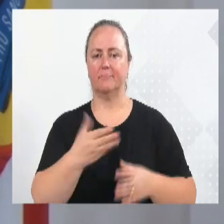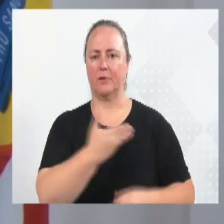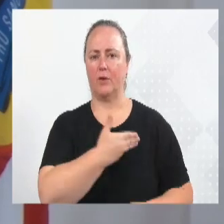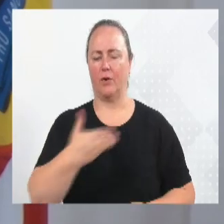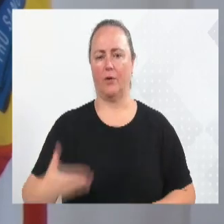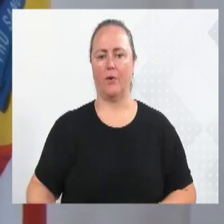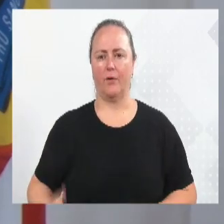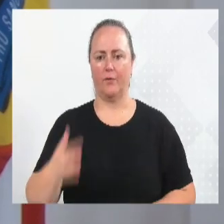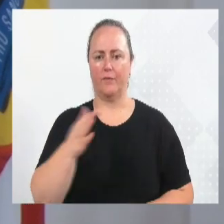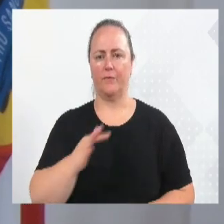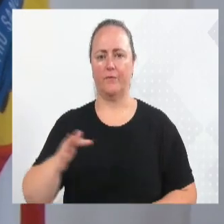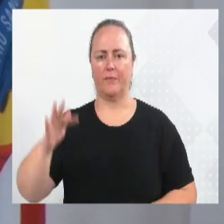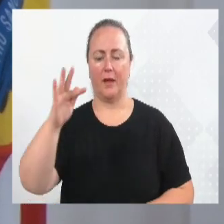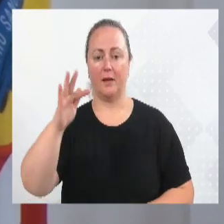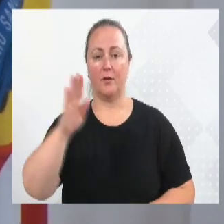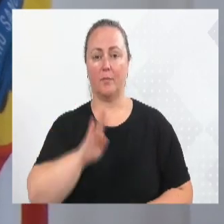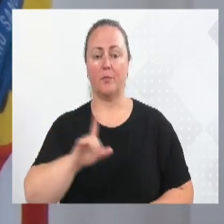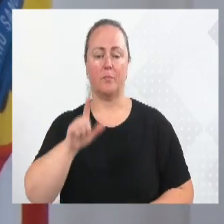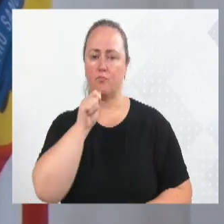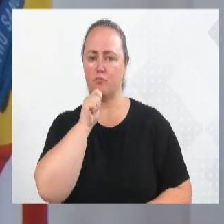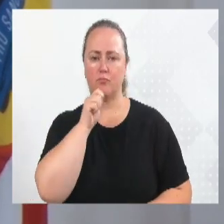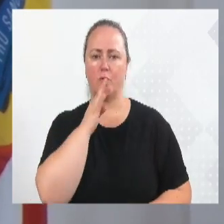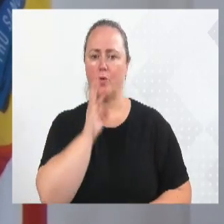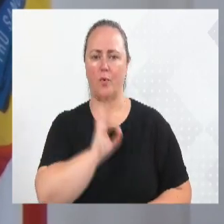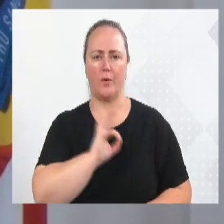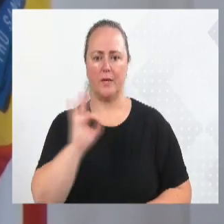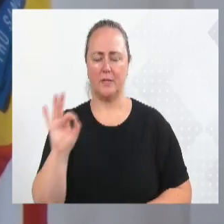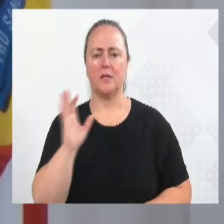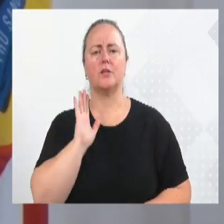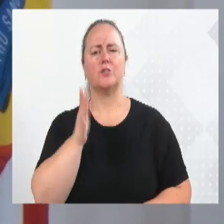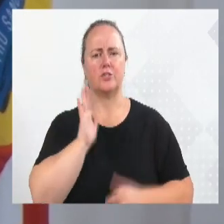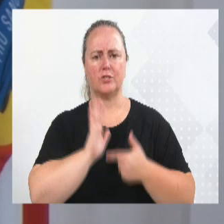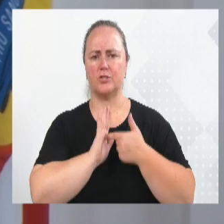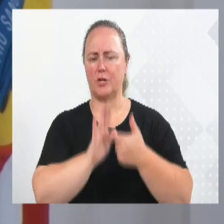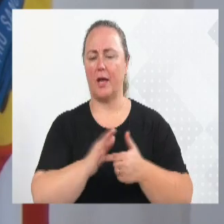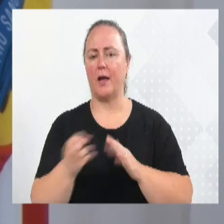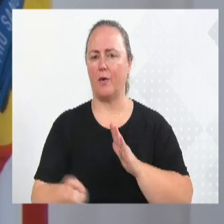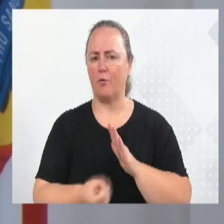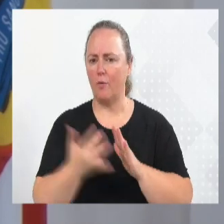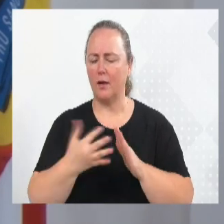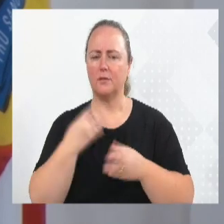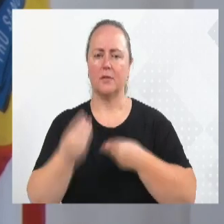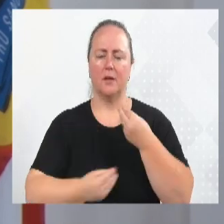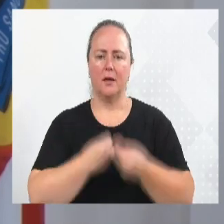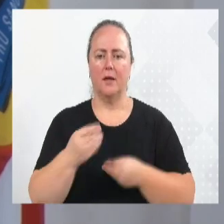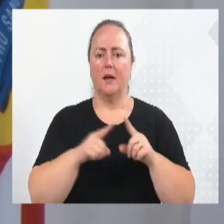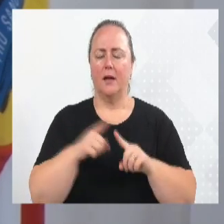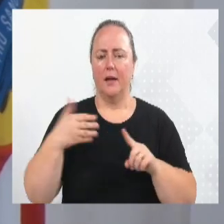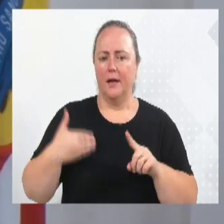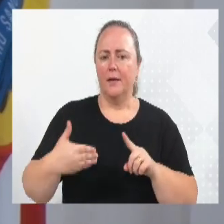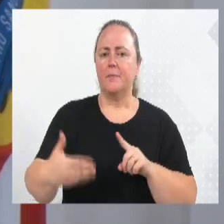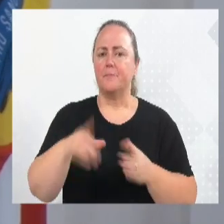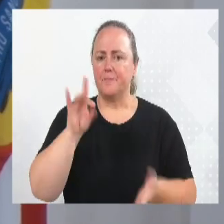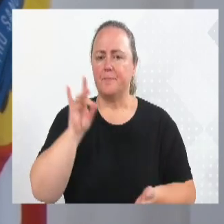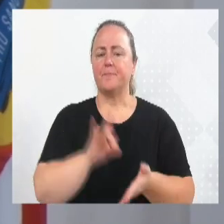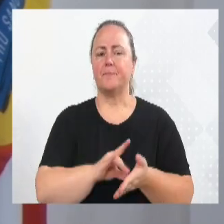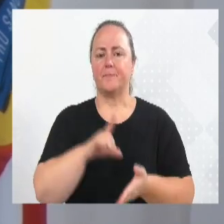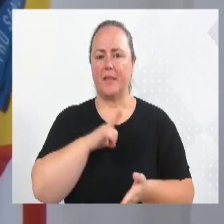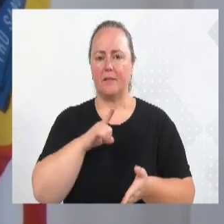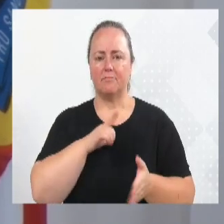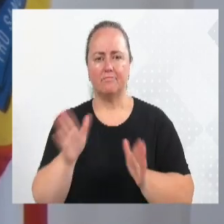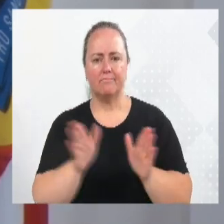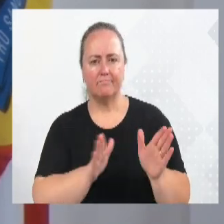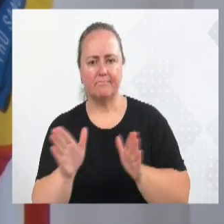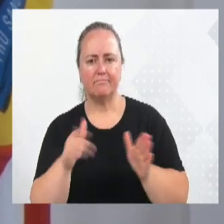tinha muito conhecimento aqui na nossa cidade eu tinha trazido os números para vocês que desde o momento aqui que a gente teve acesso e eu fui atrás